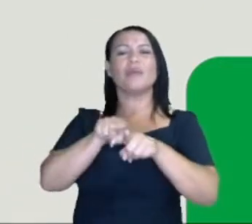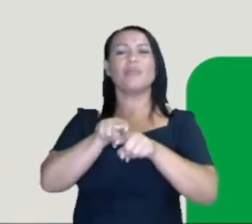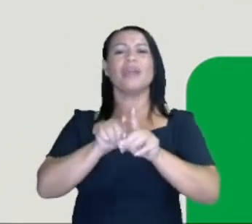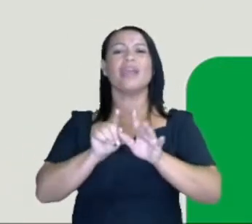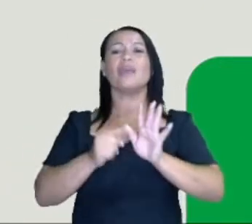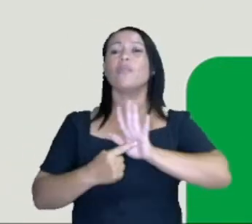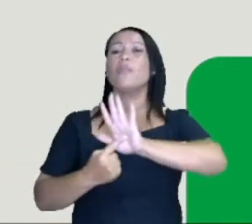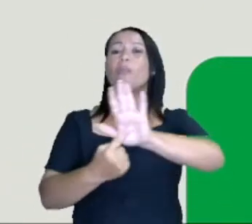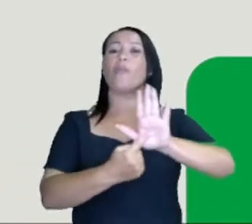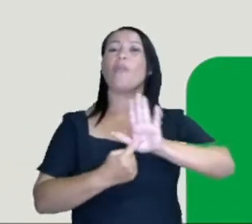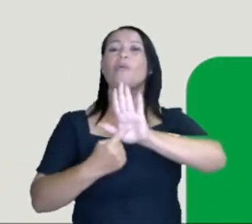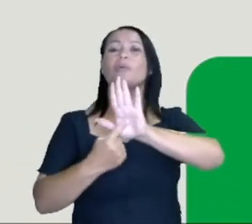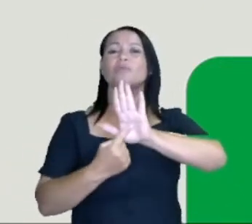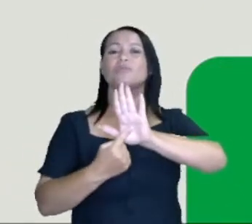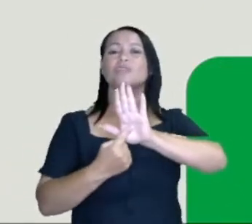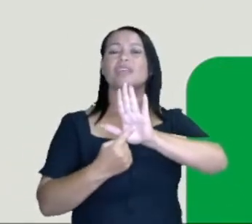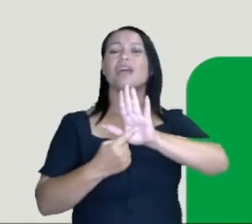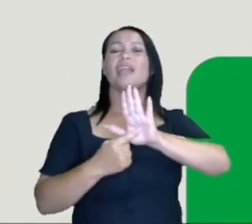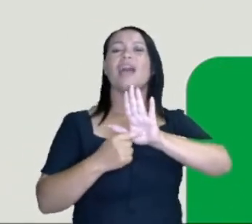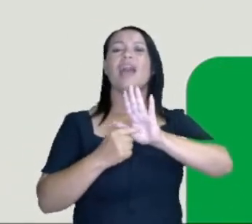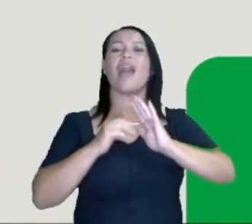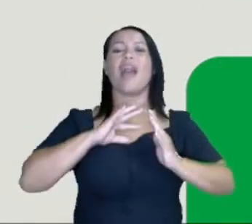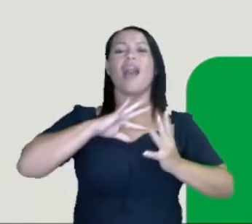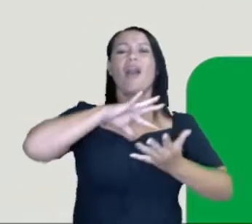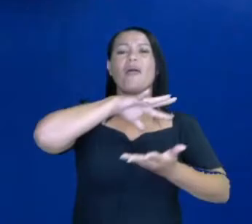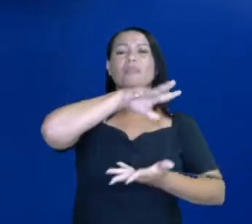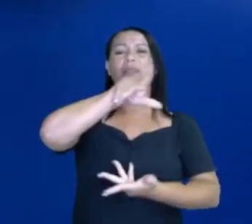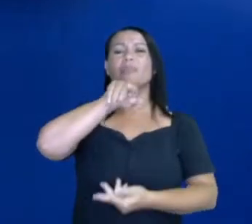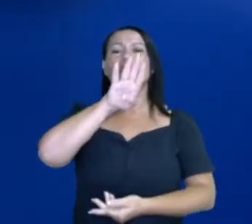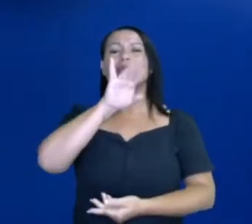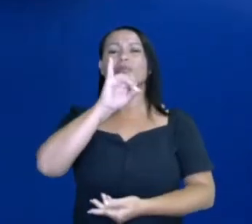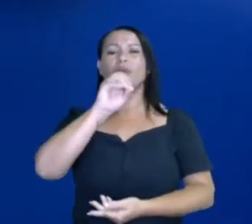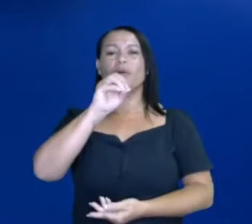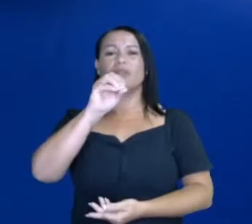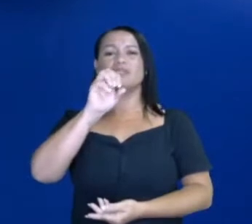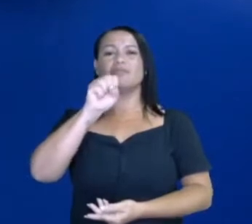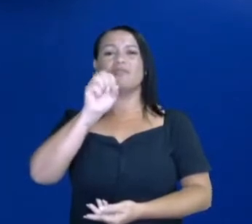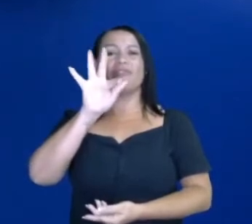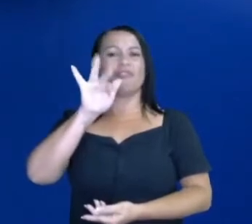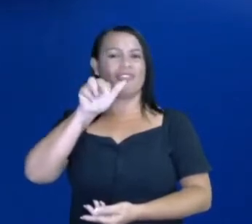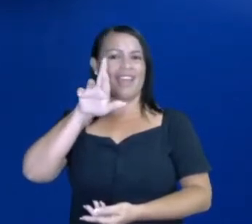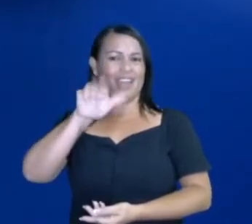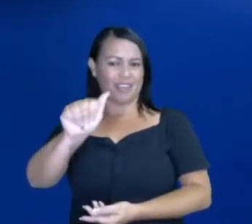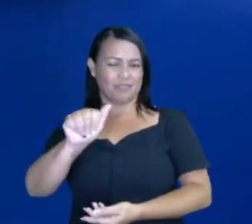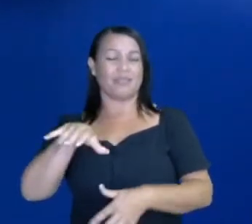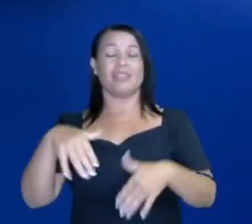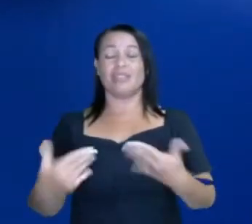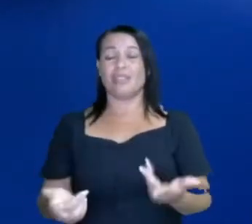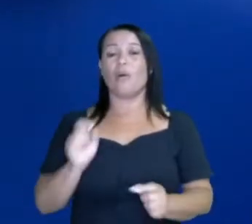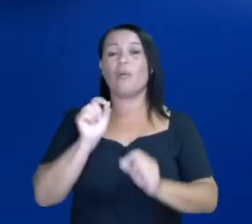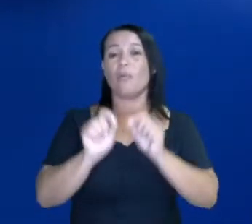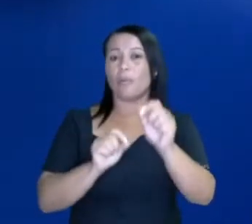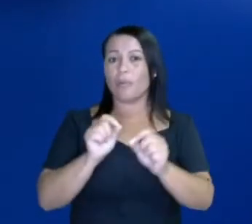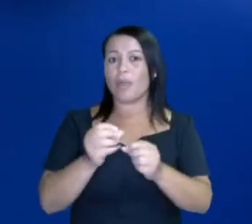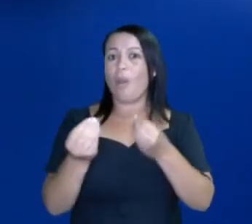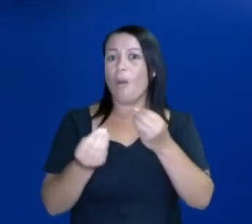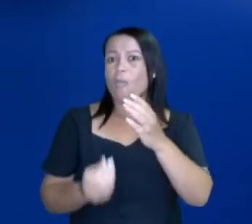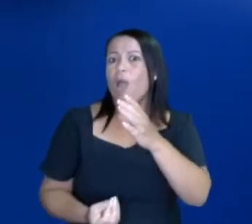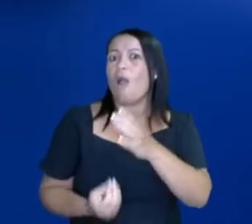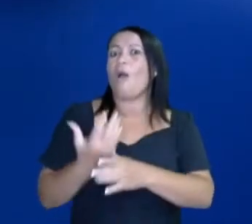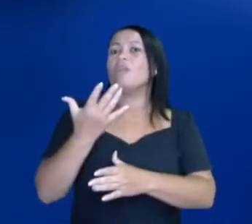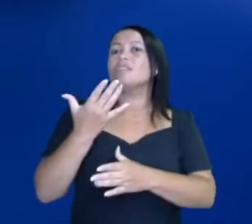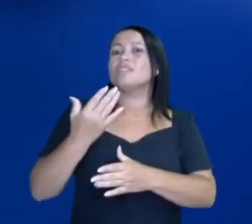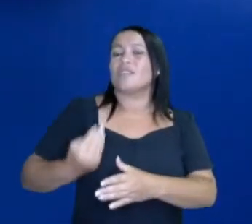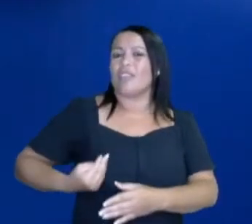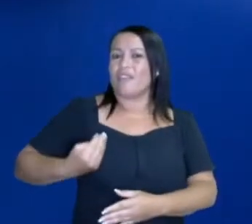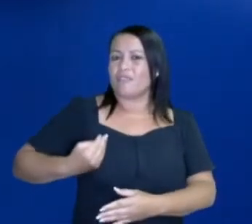fim, toda a biosfera do nosso planeta Terra. Então, pessoal, a organização da vida vai desde